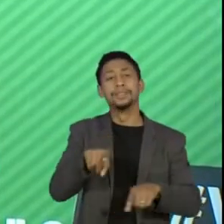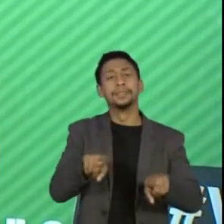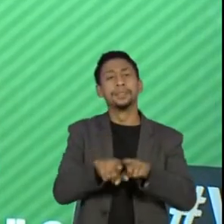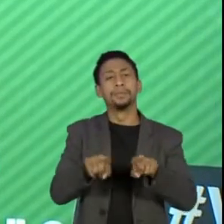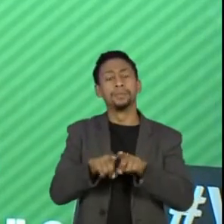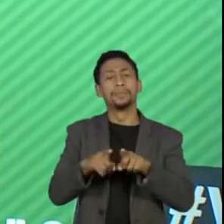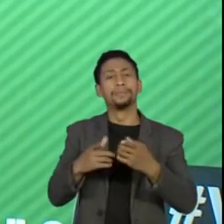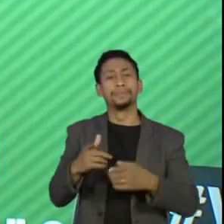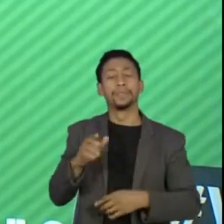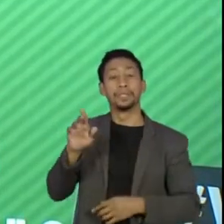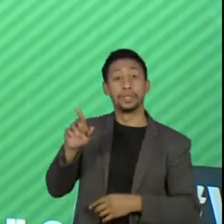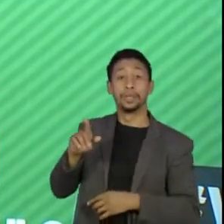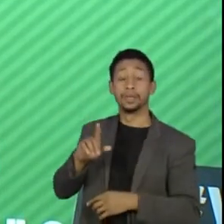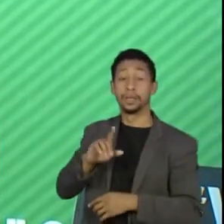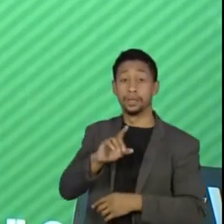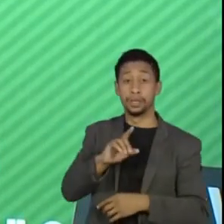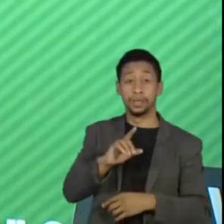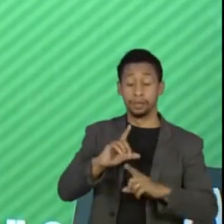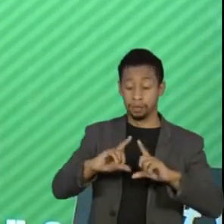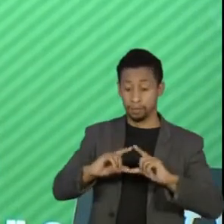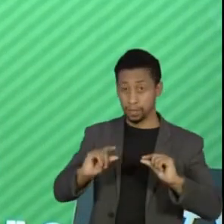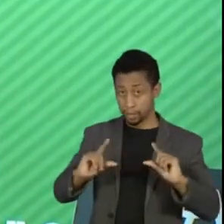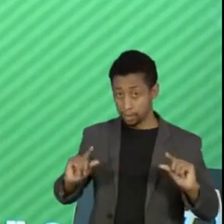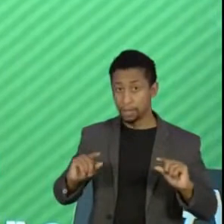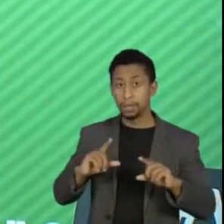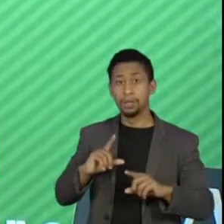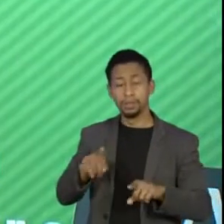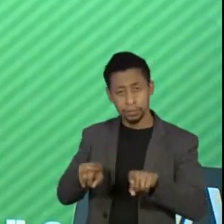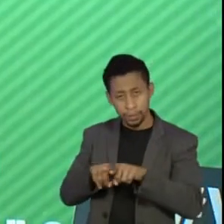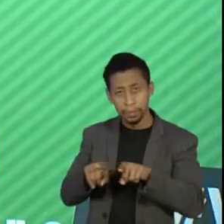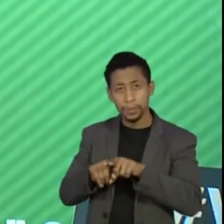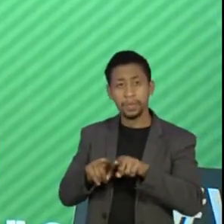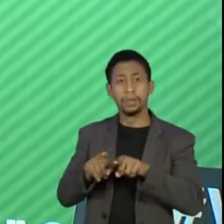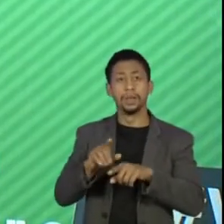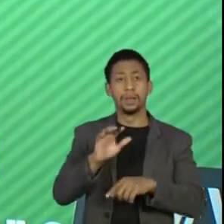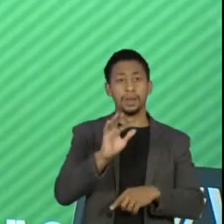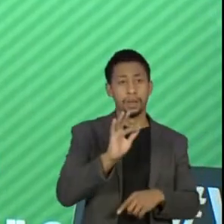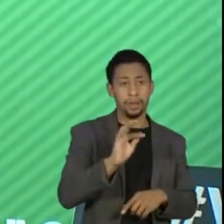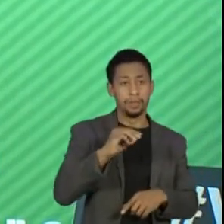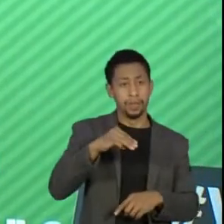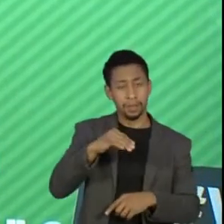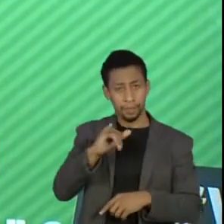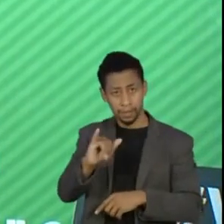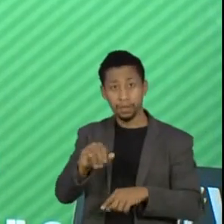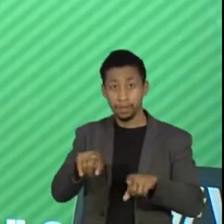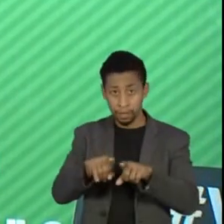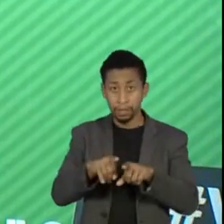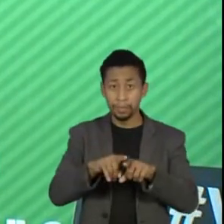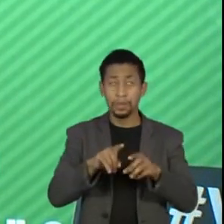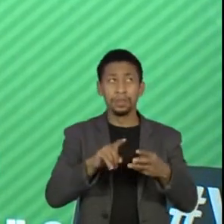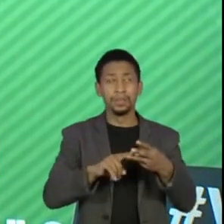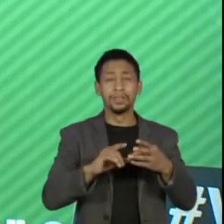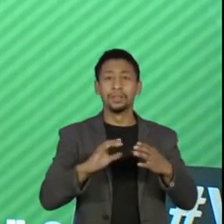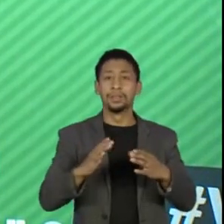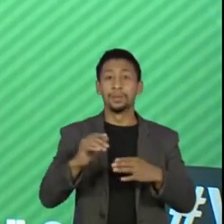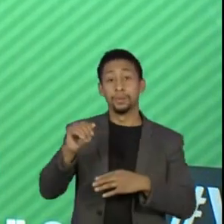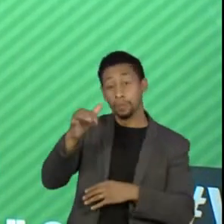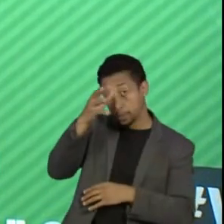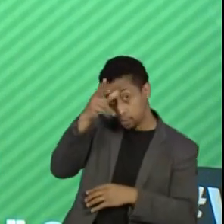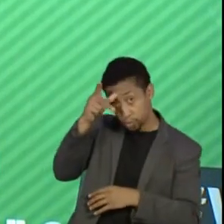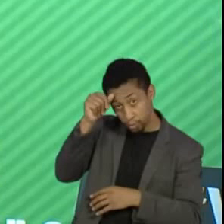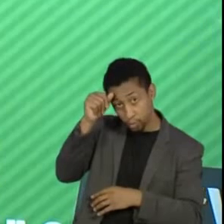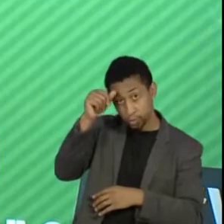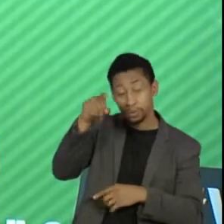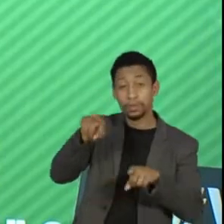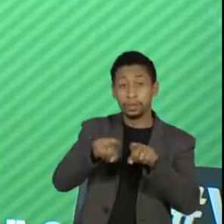Universidade de Brasília Gustavo, temos a Ana Lúcia na UFMI, e temos a COR na Universidade Federal de Mato Grosso e Mato Grosso do